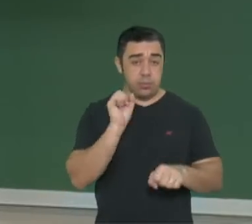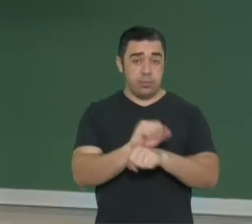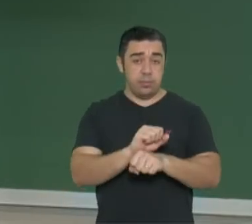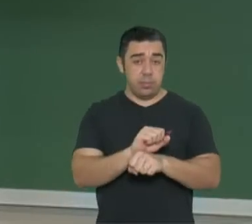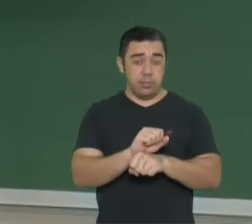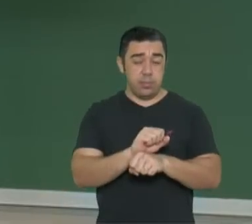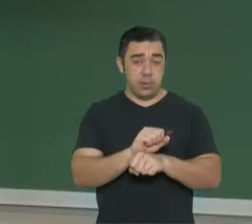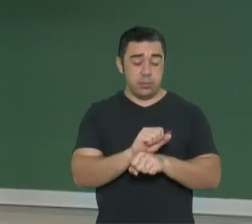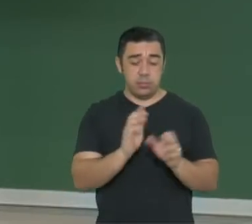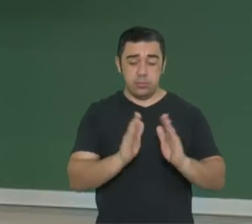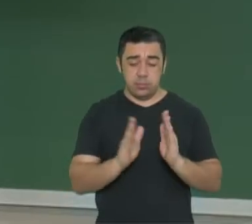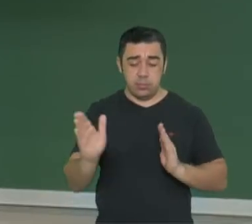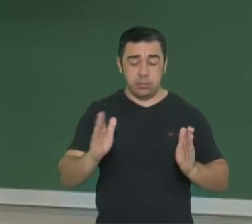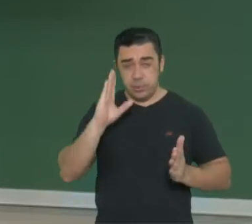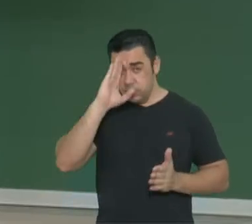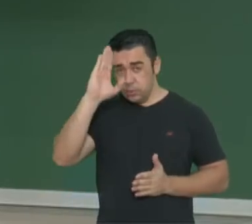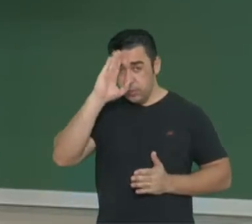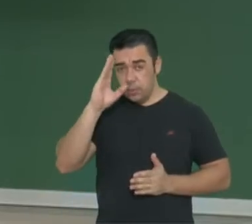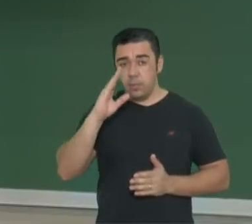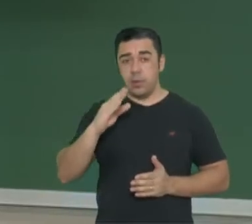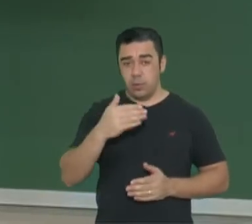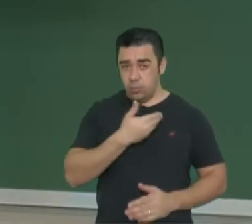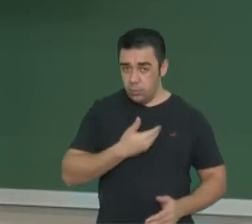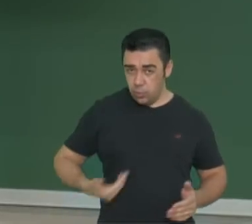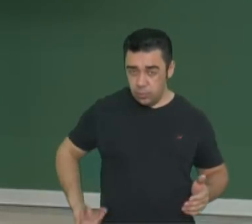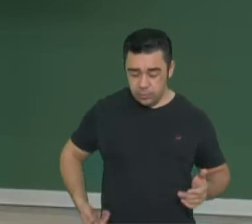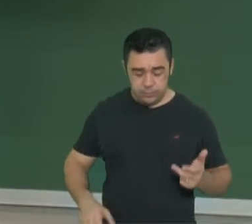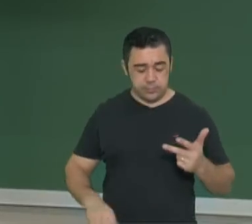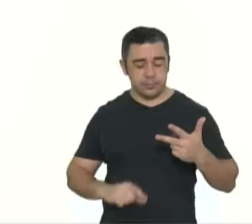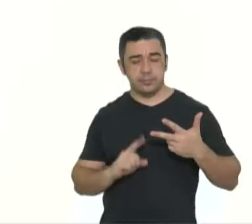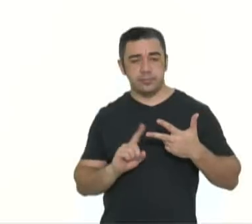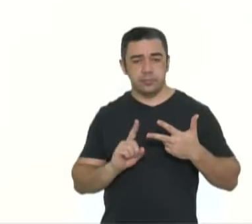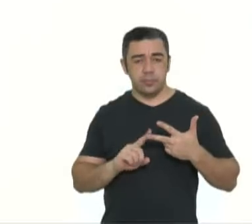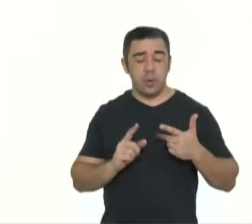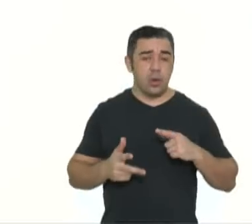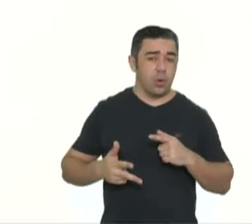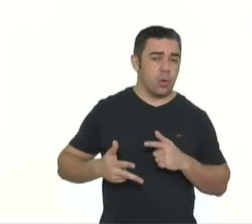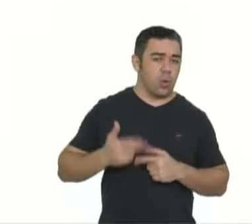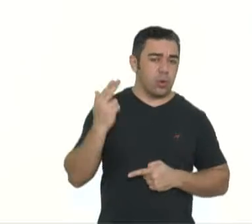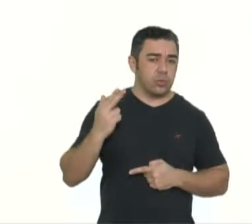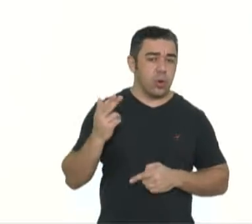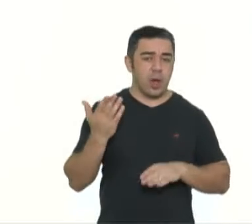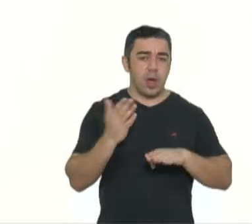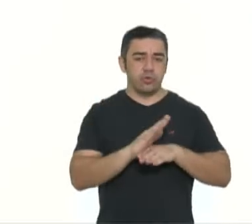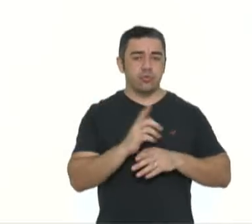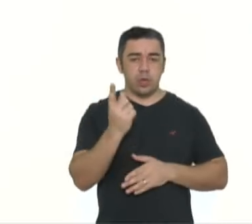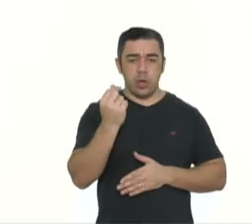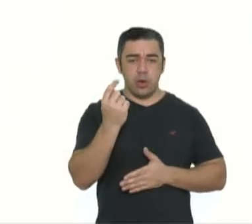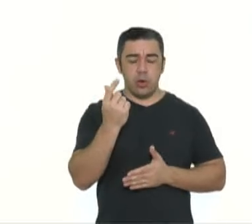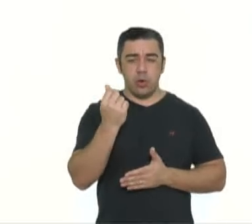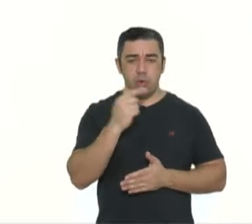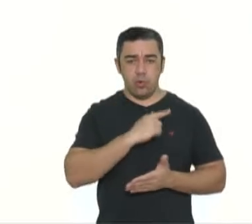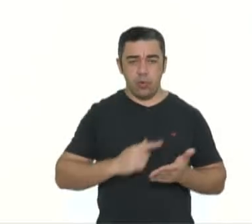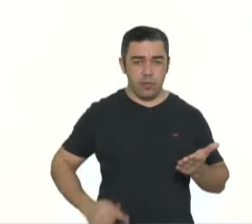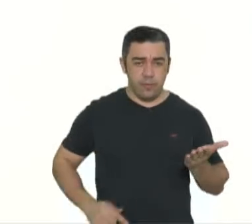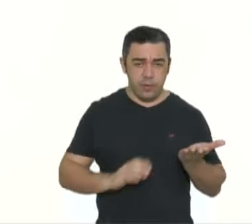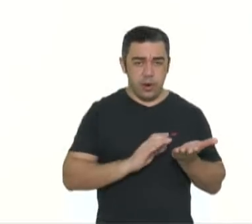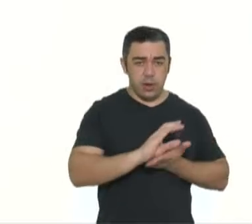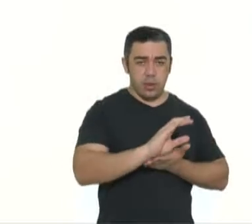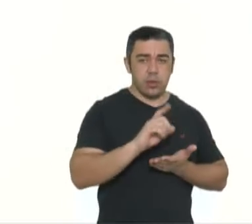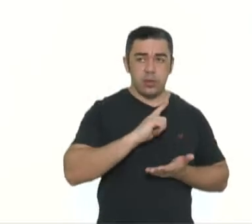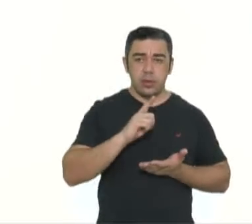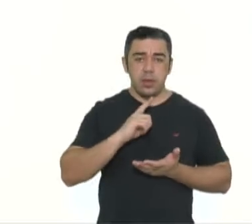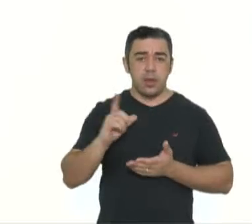principalmente os salários de funcionalismo público, congelou. Ainda, cortou a ajuda do governo dada para as importações